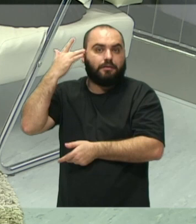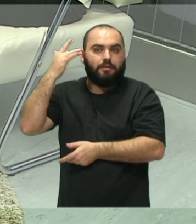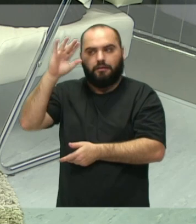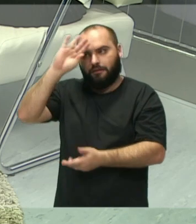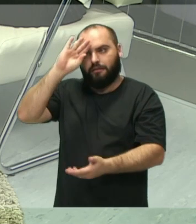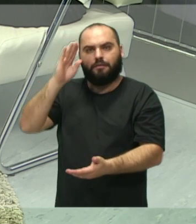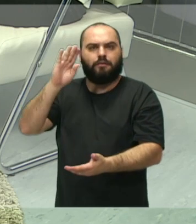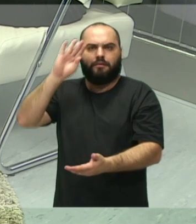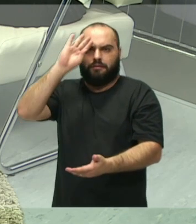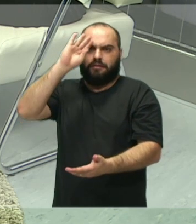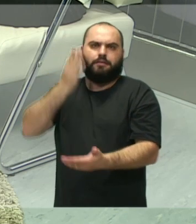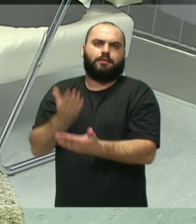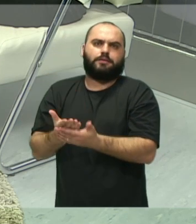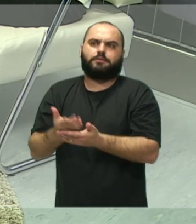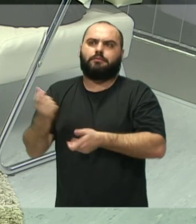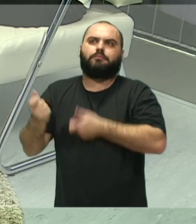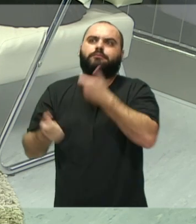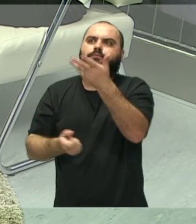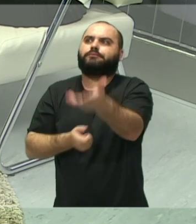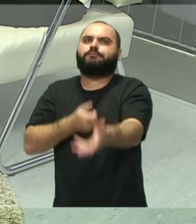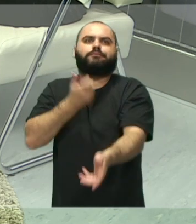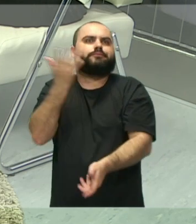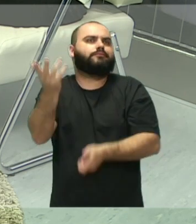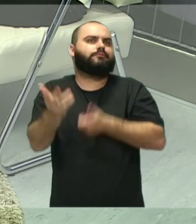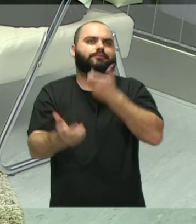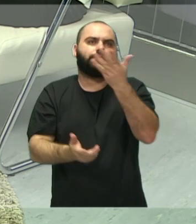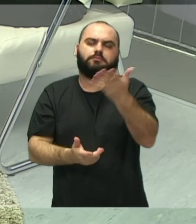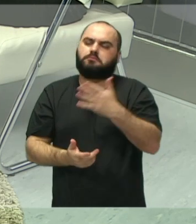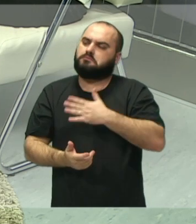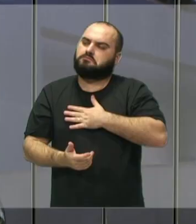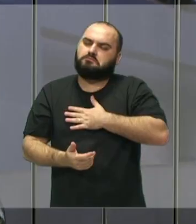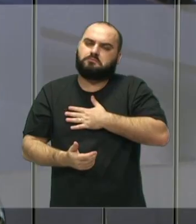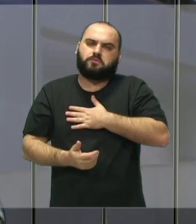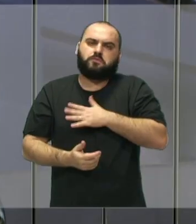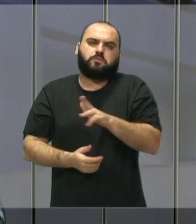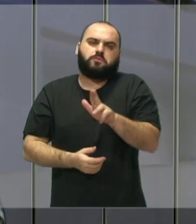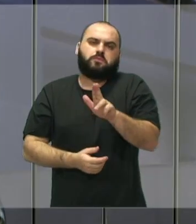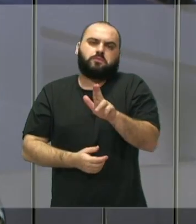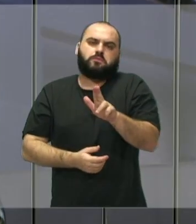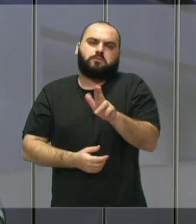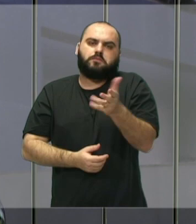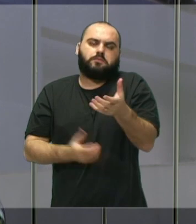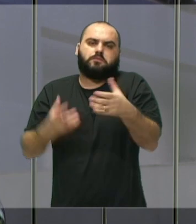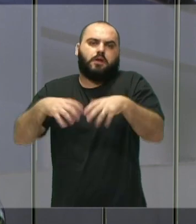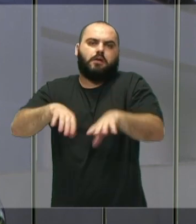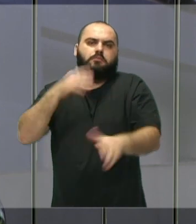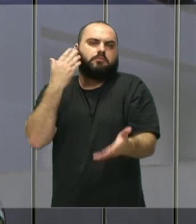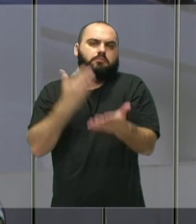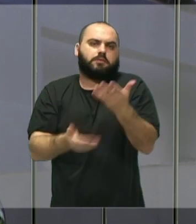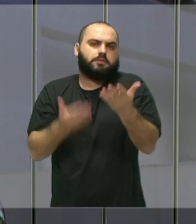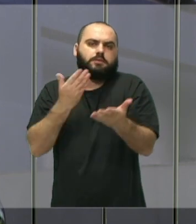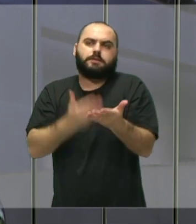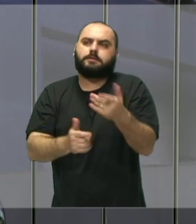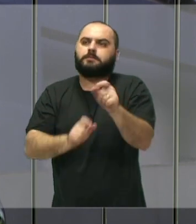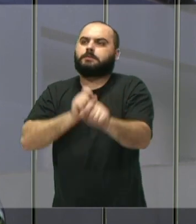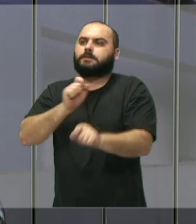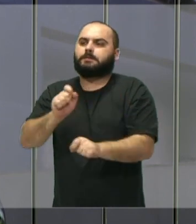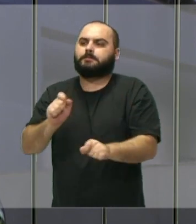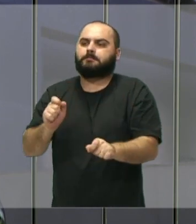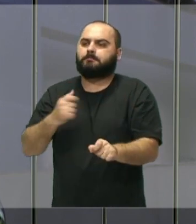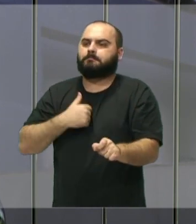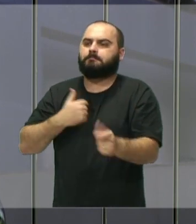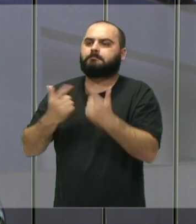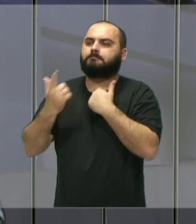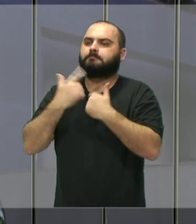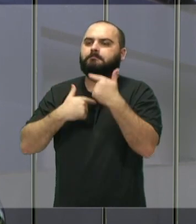Então, mas eu vou seguindo, eu não quero nunca perder o que me motivou a estar aqui. E às vezes no